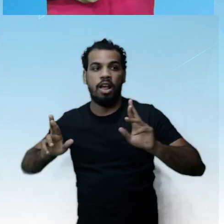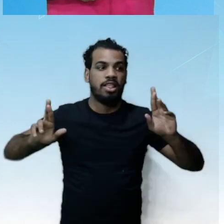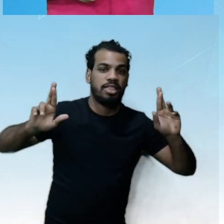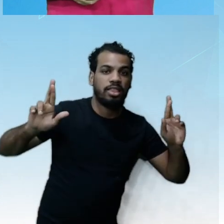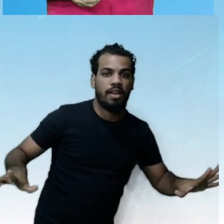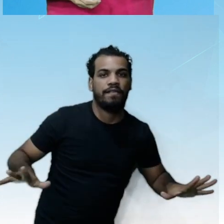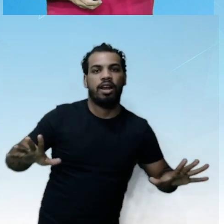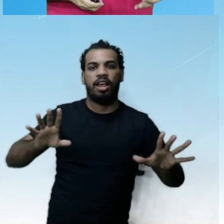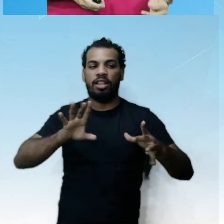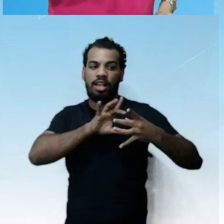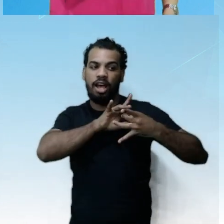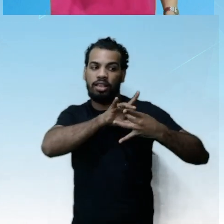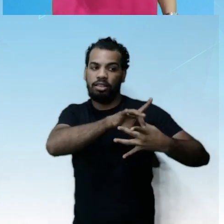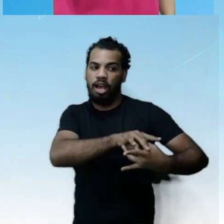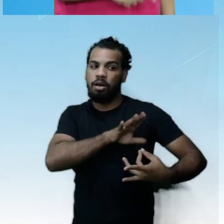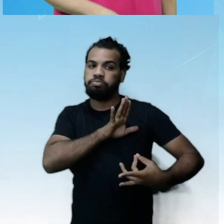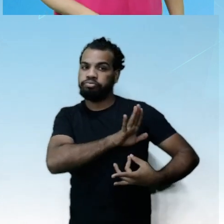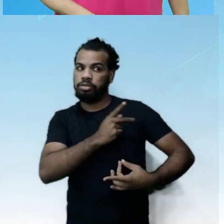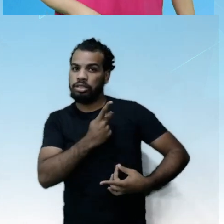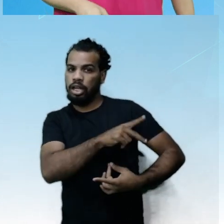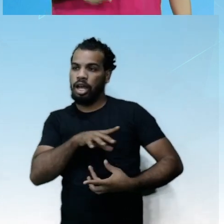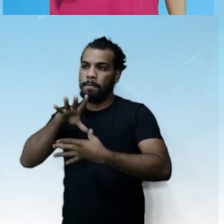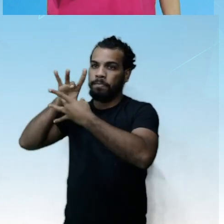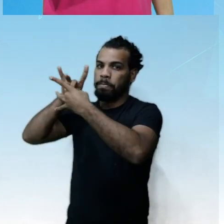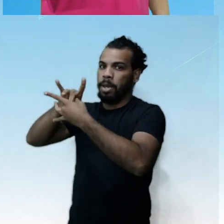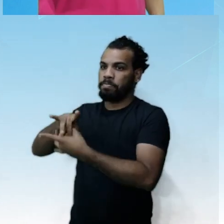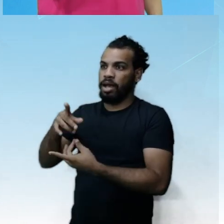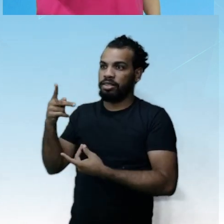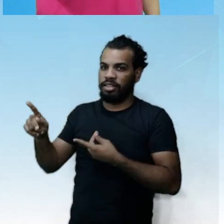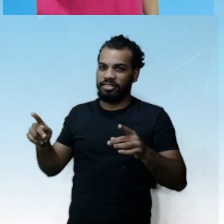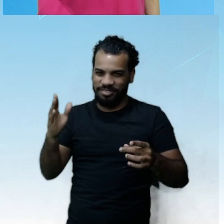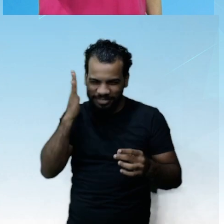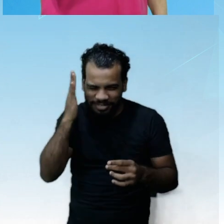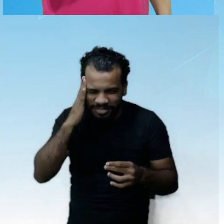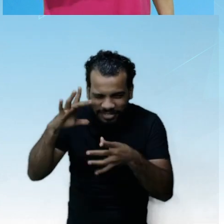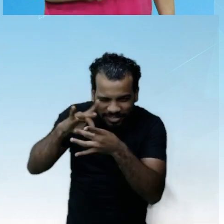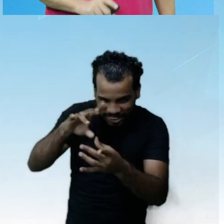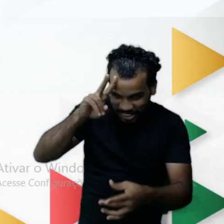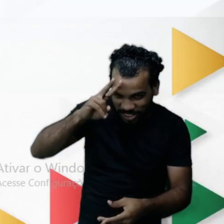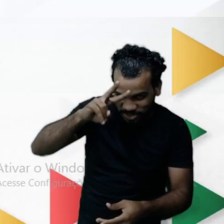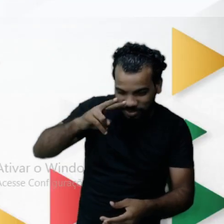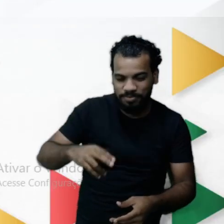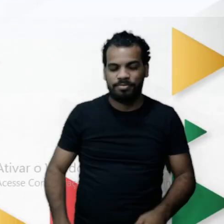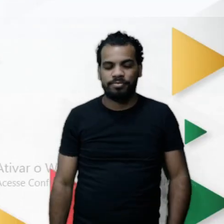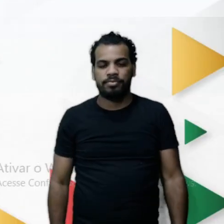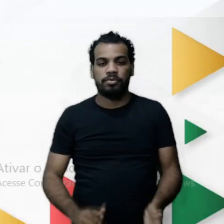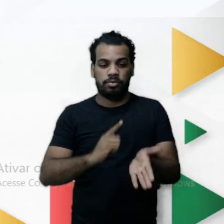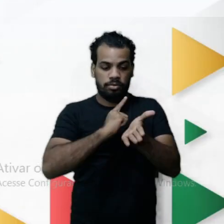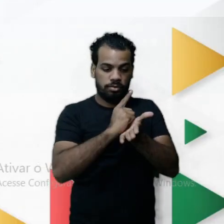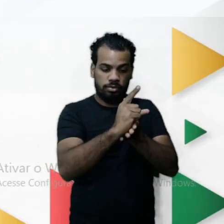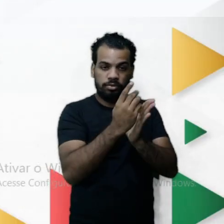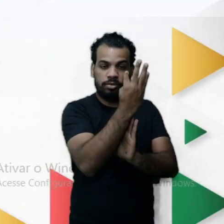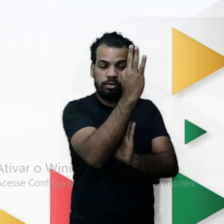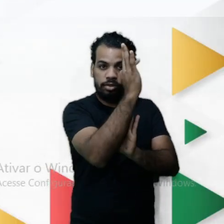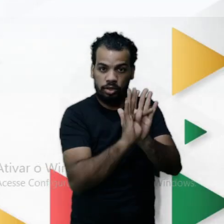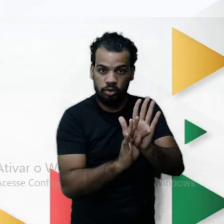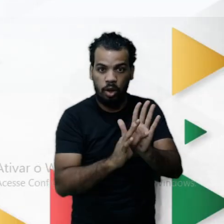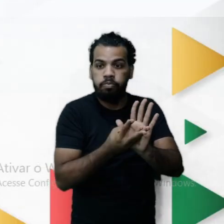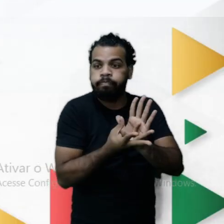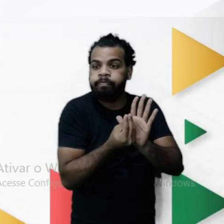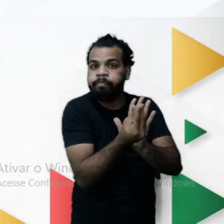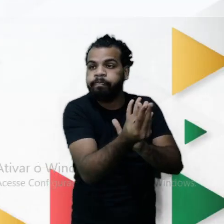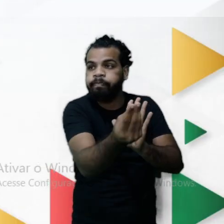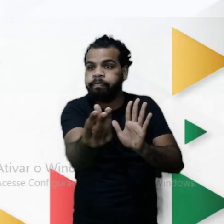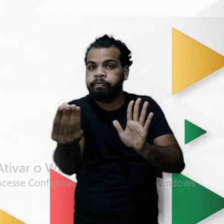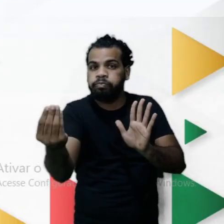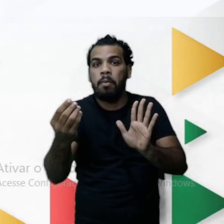situação de produção. E acompanhe mais comigo, existem muitos gêneros textuais, eles são flexíveis e